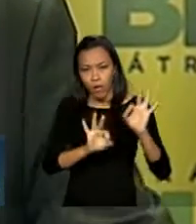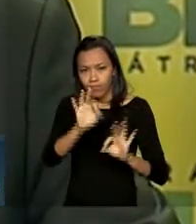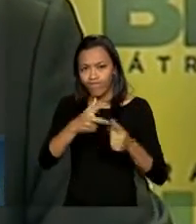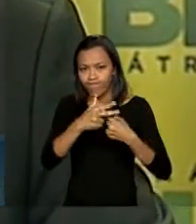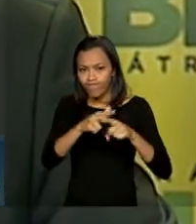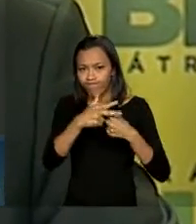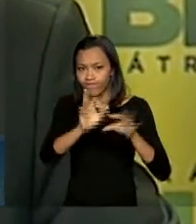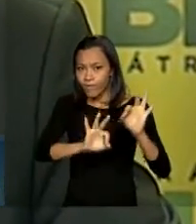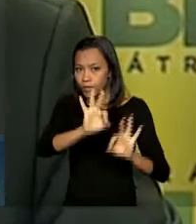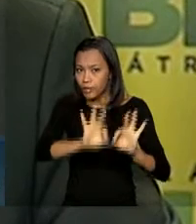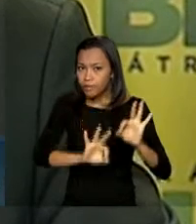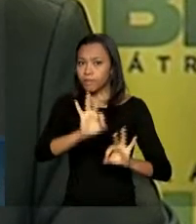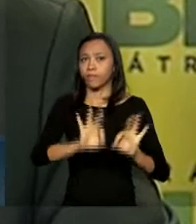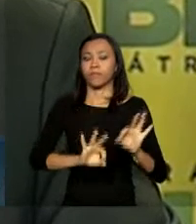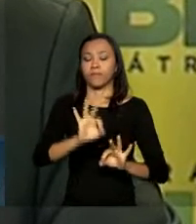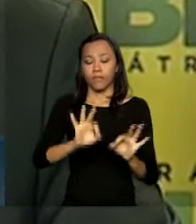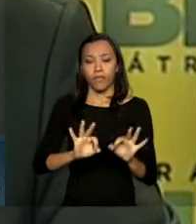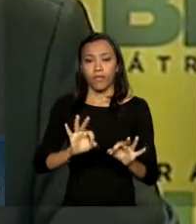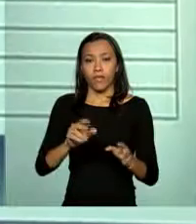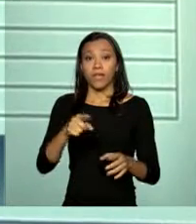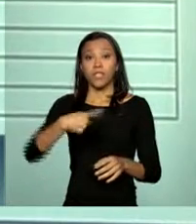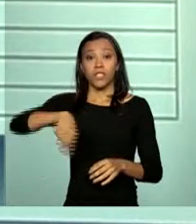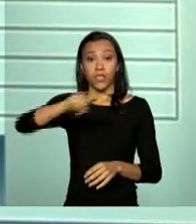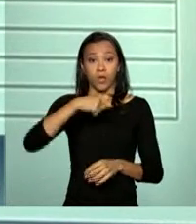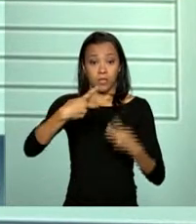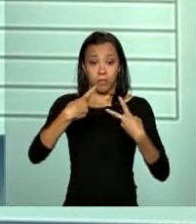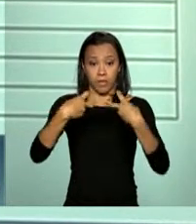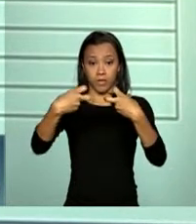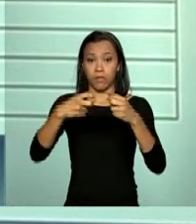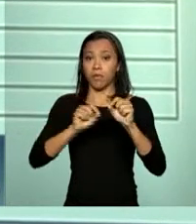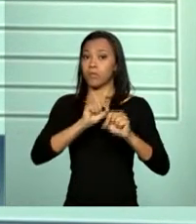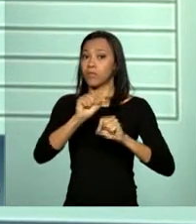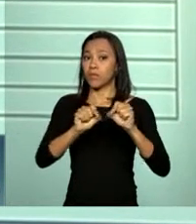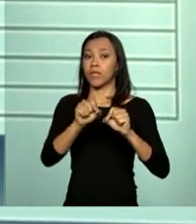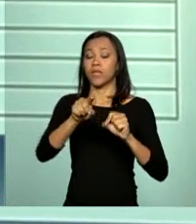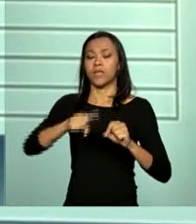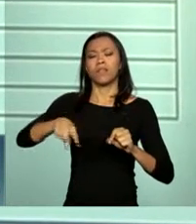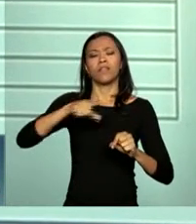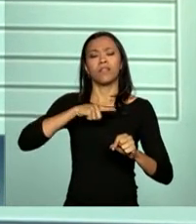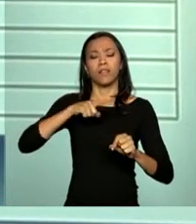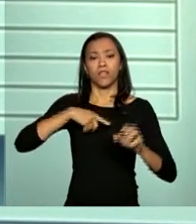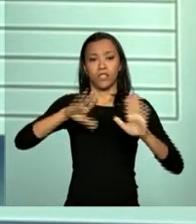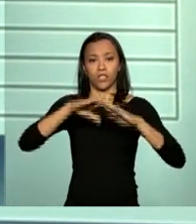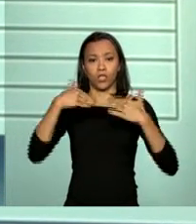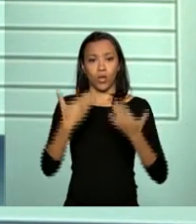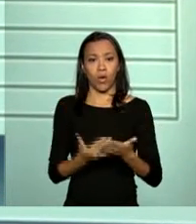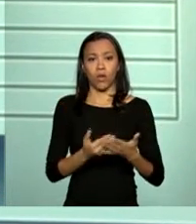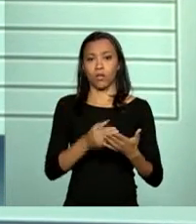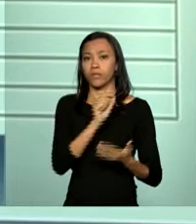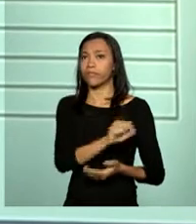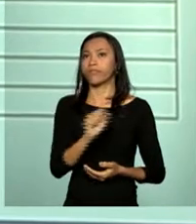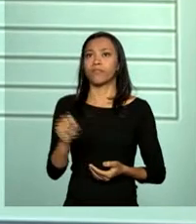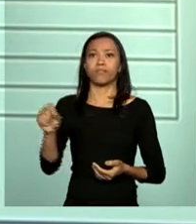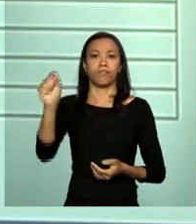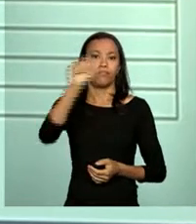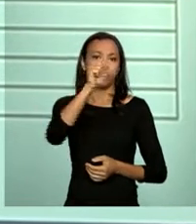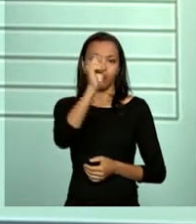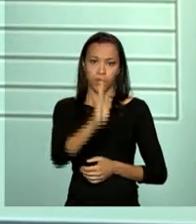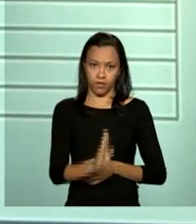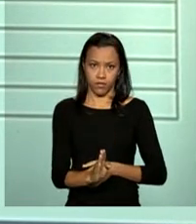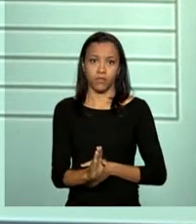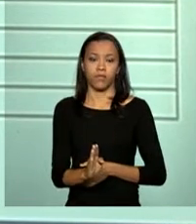também é muito interessante quando nós verificamos que há escolas de todas as regiões do país. É